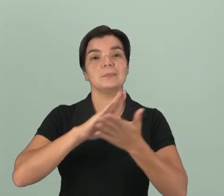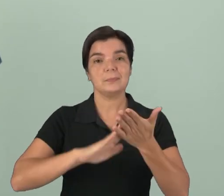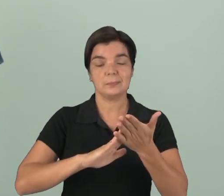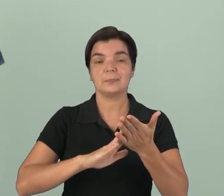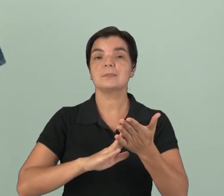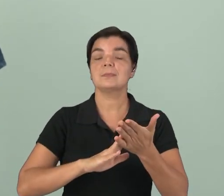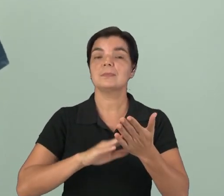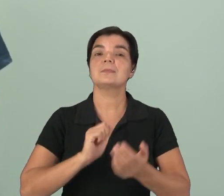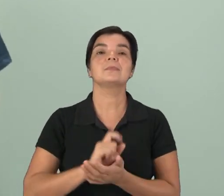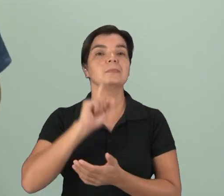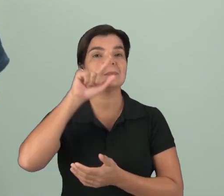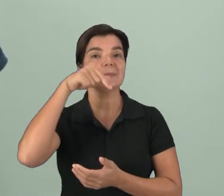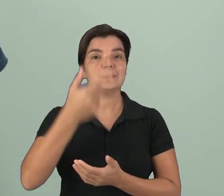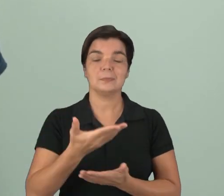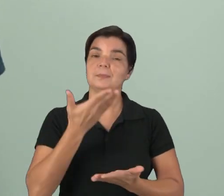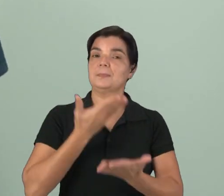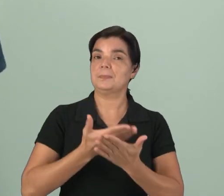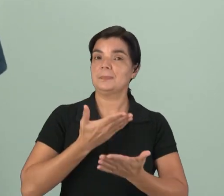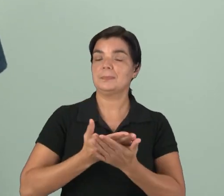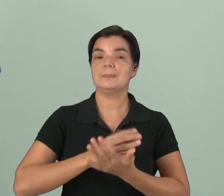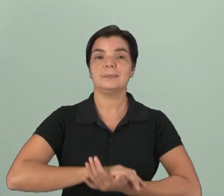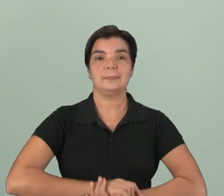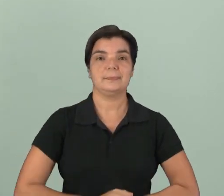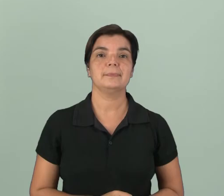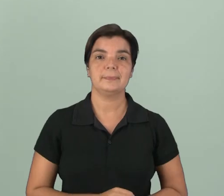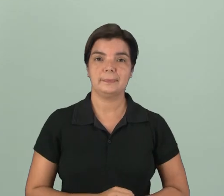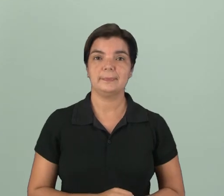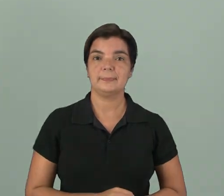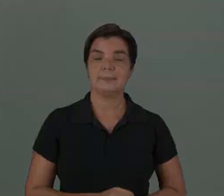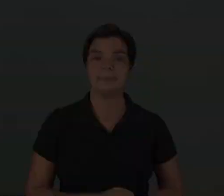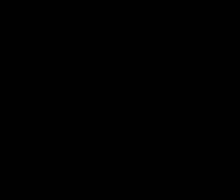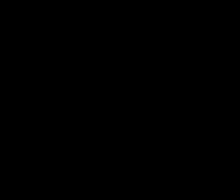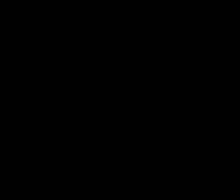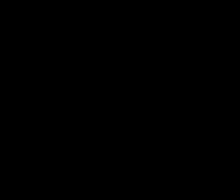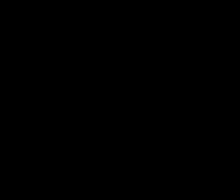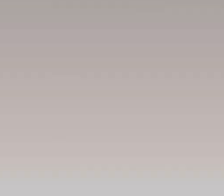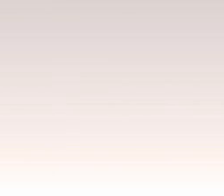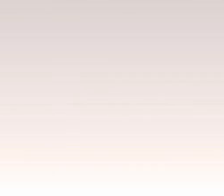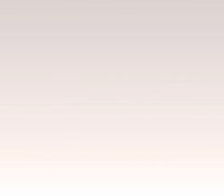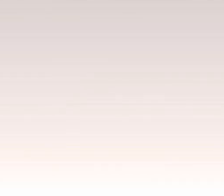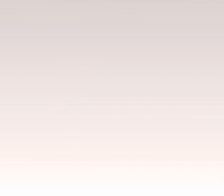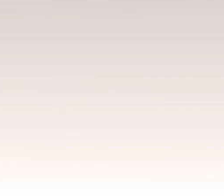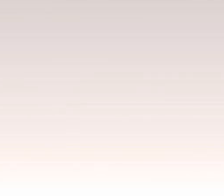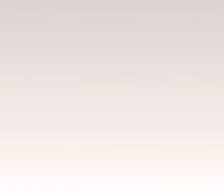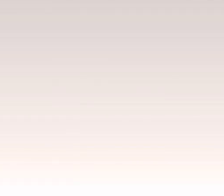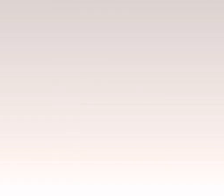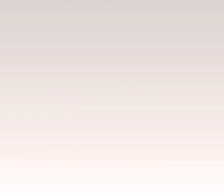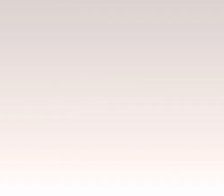exercitandos e aos nossos slides, e até a próxima aula!